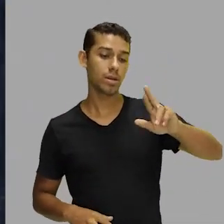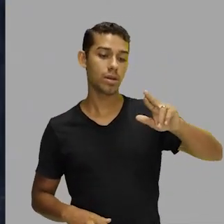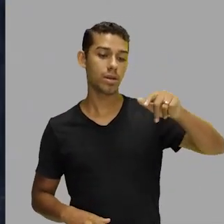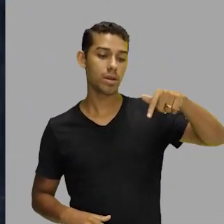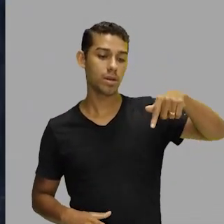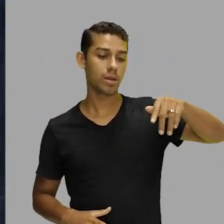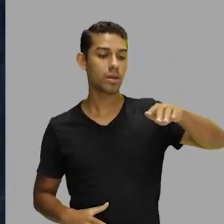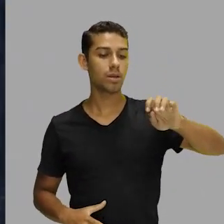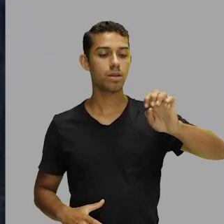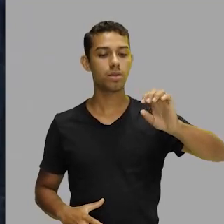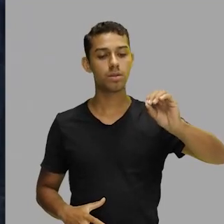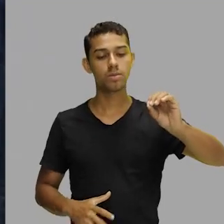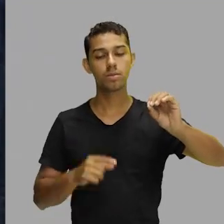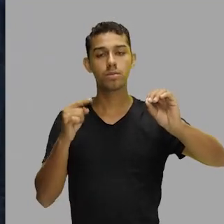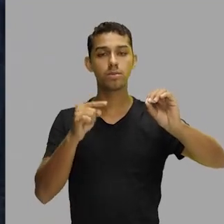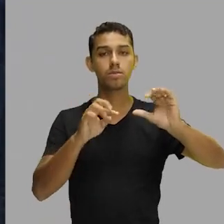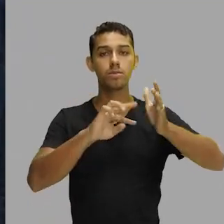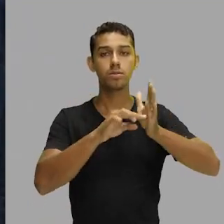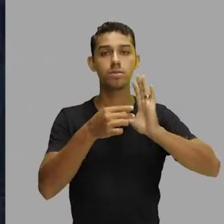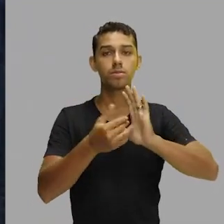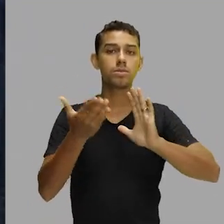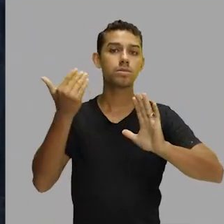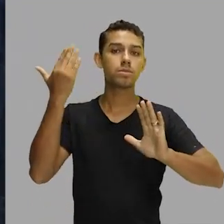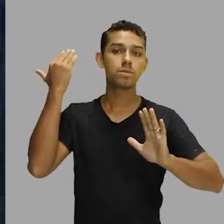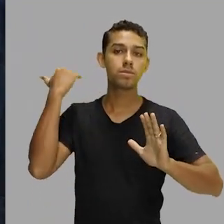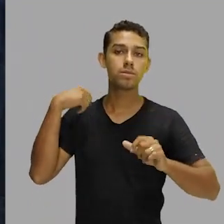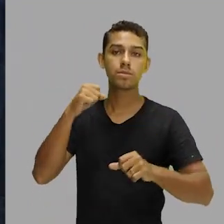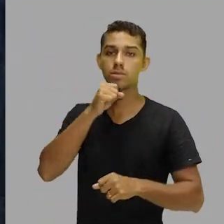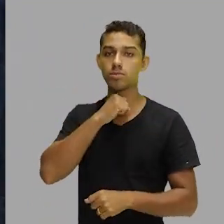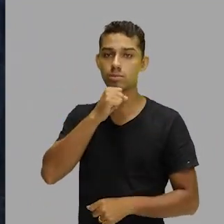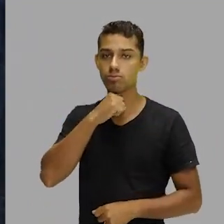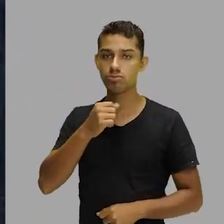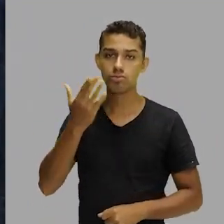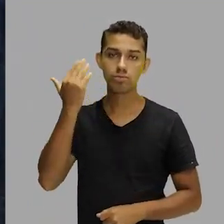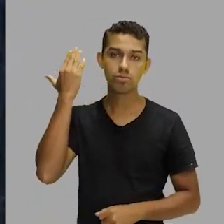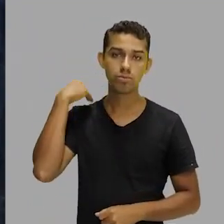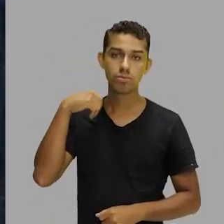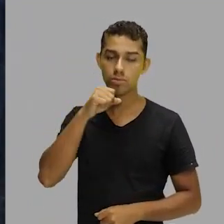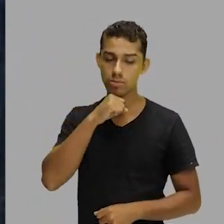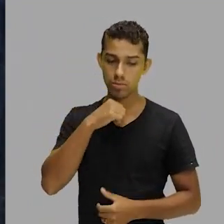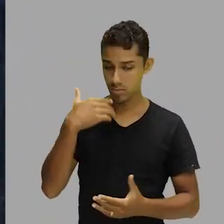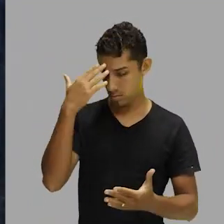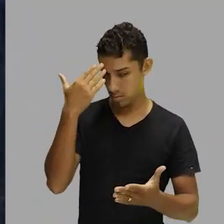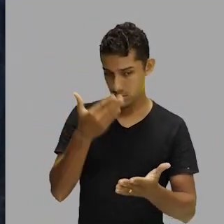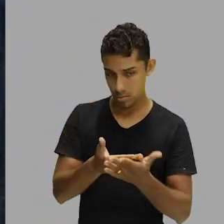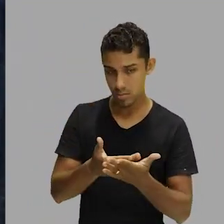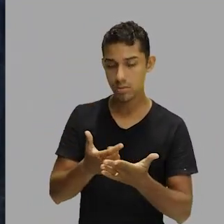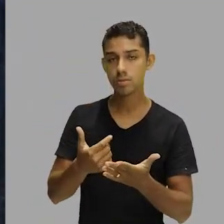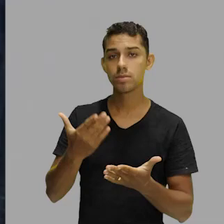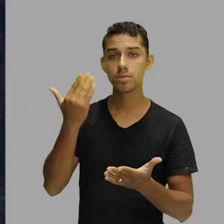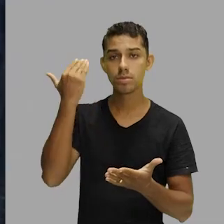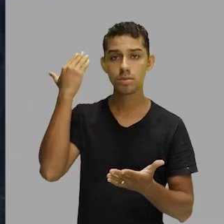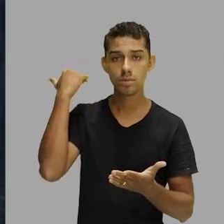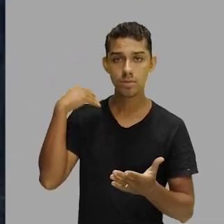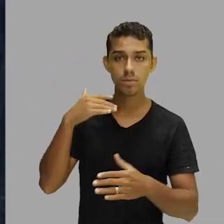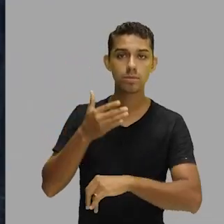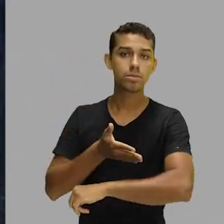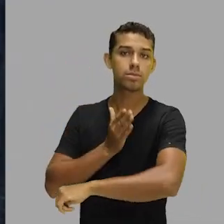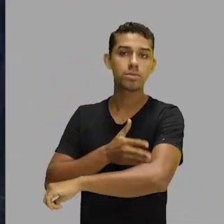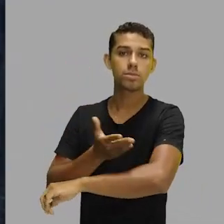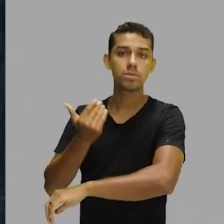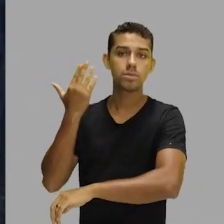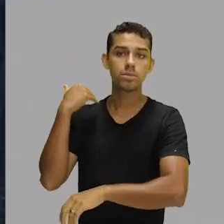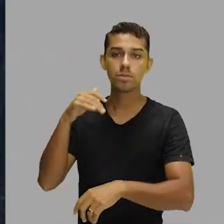tem a ver com a palavra antiga, antigo, né? Acreditava-se antigamente